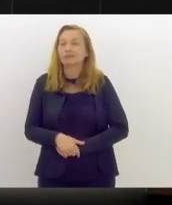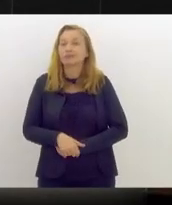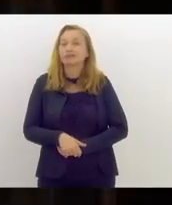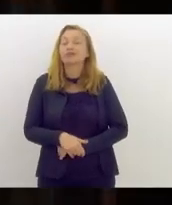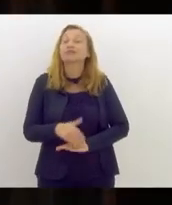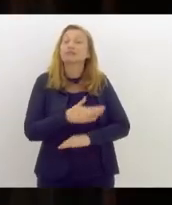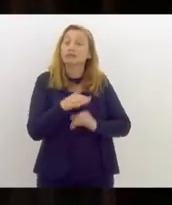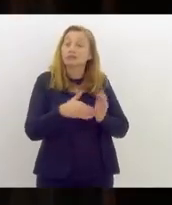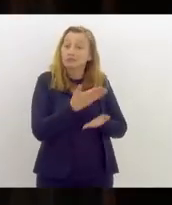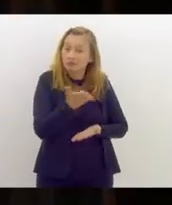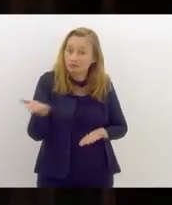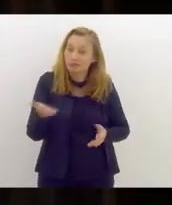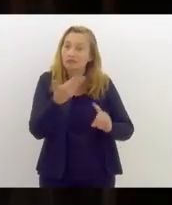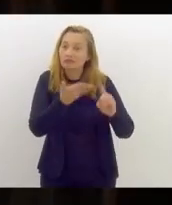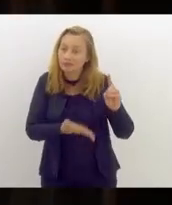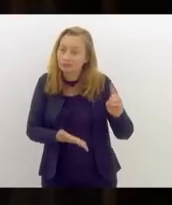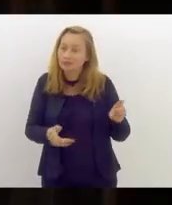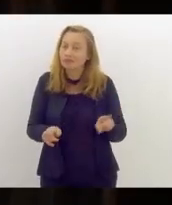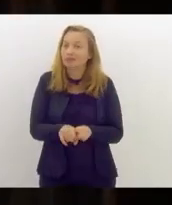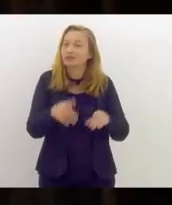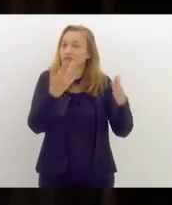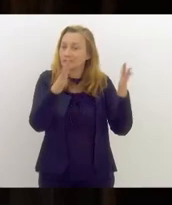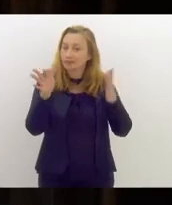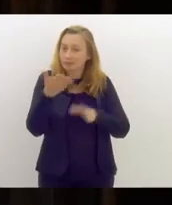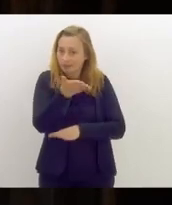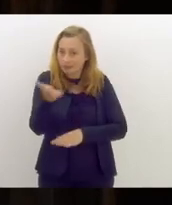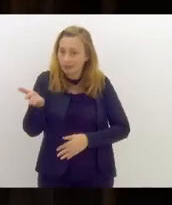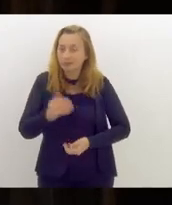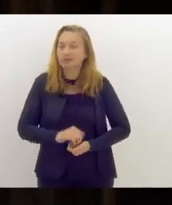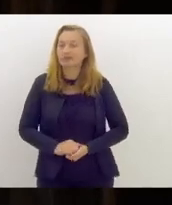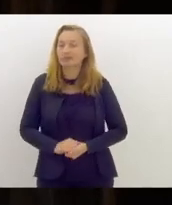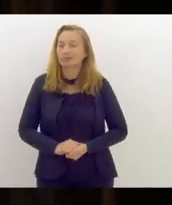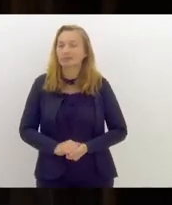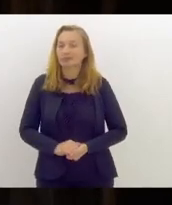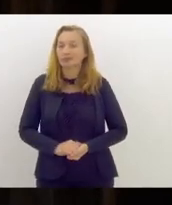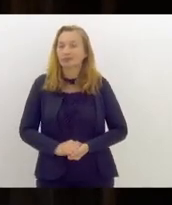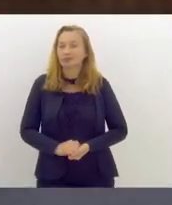vocês todos estão sendo homenageados Parabéns para todos vocês